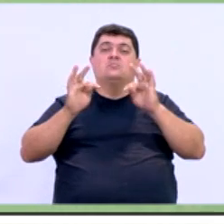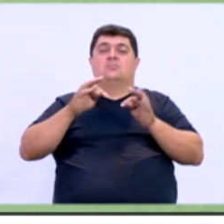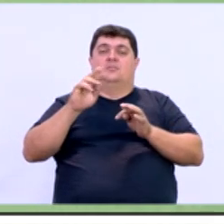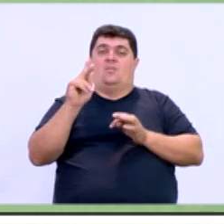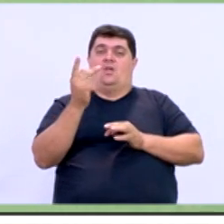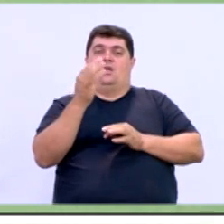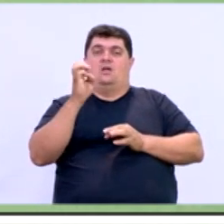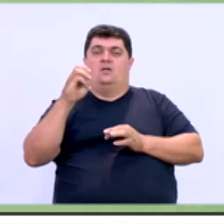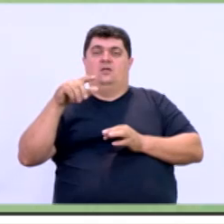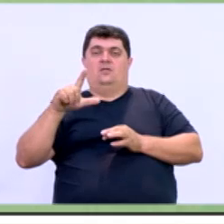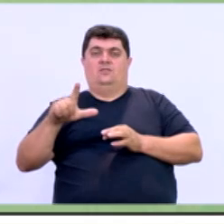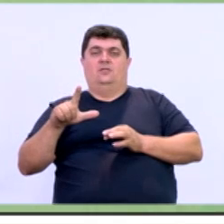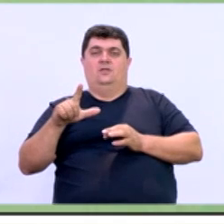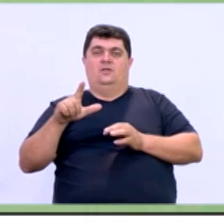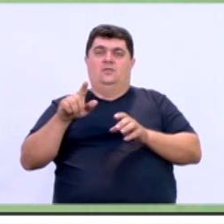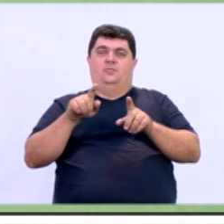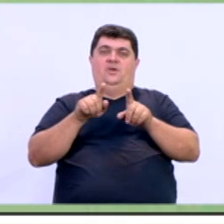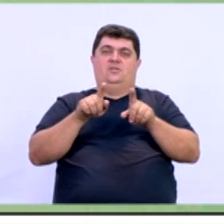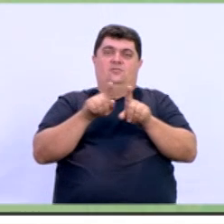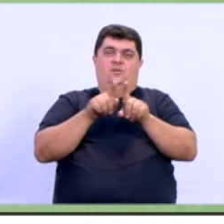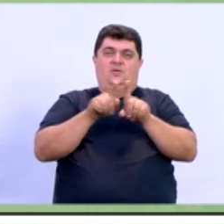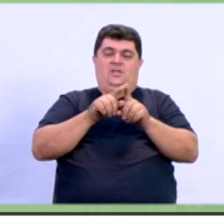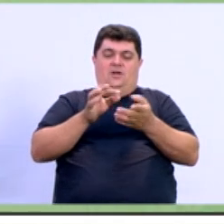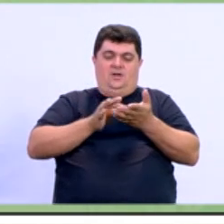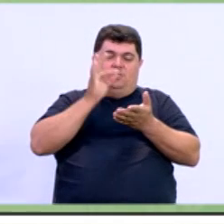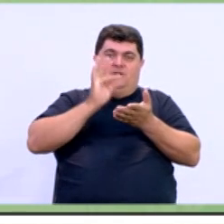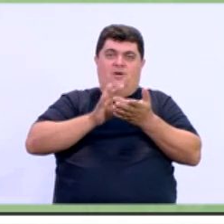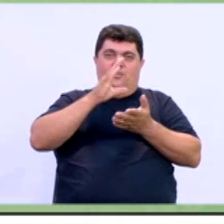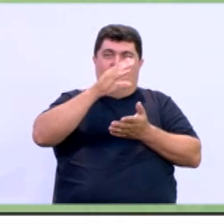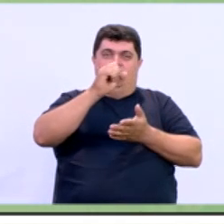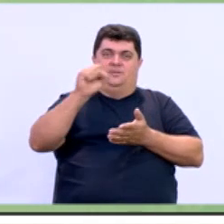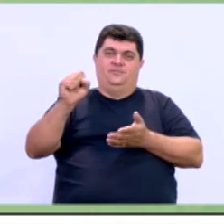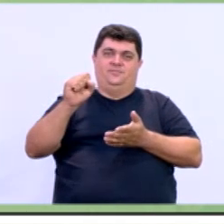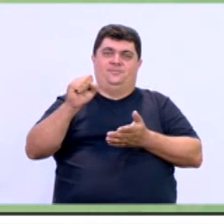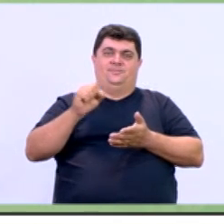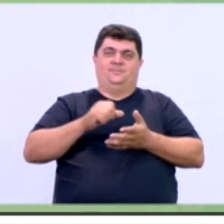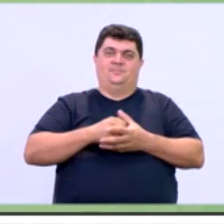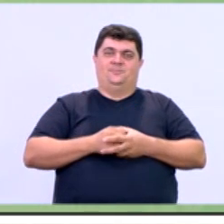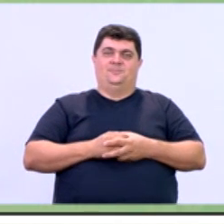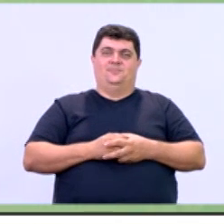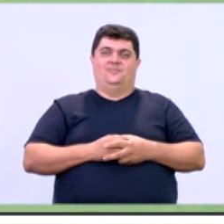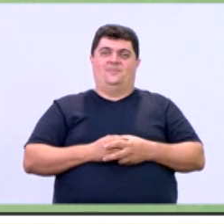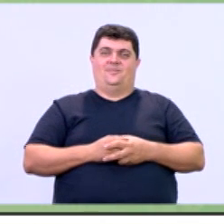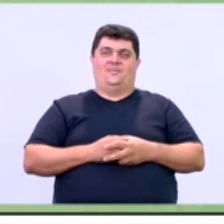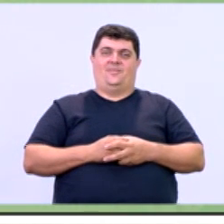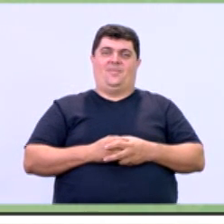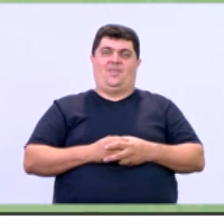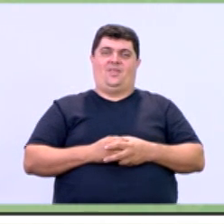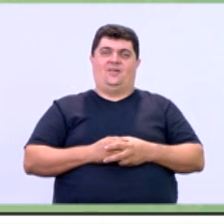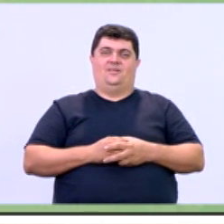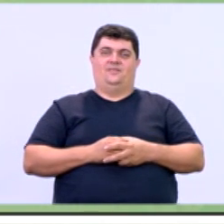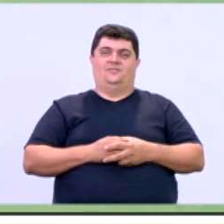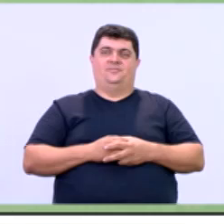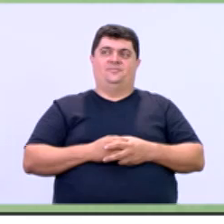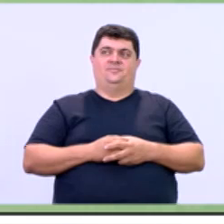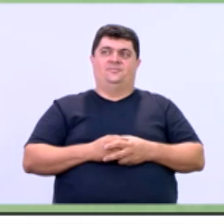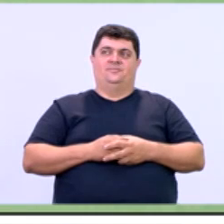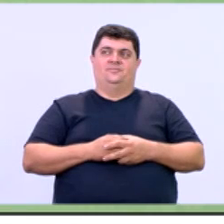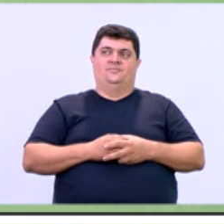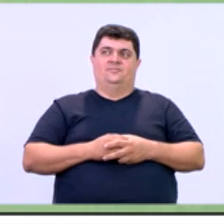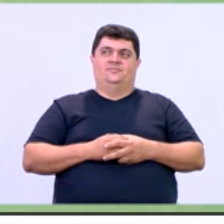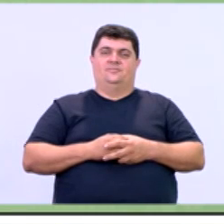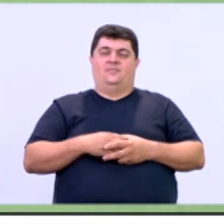HTML, JavaScript e CSS. Então, o que diferencia? É o tipo aqui, que passa a